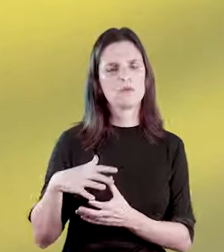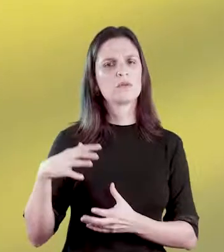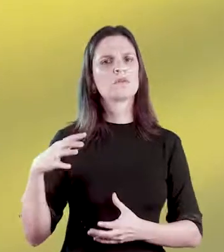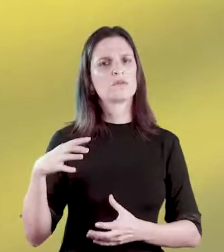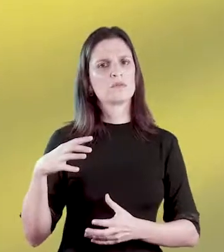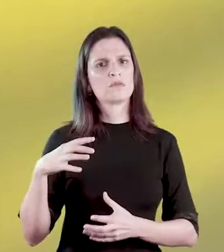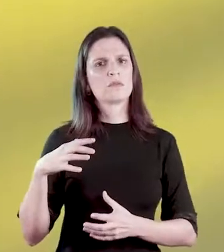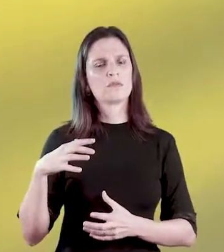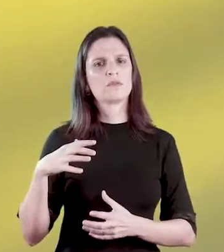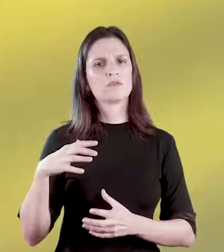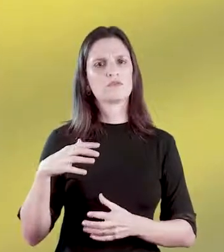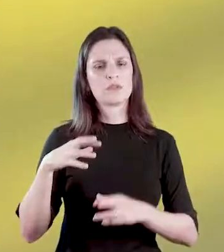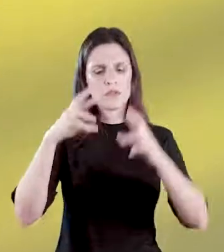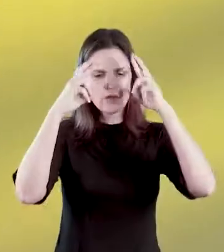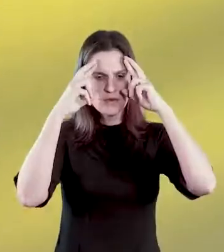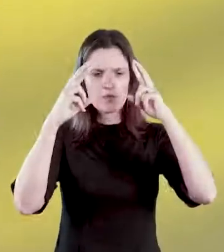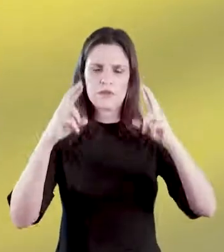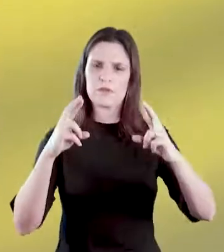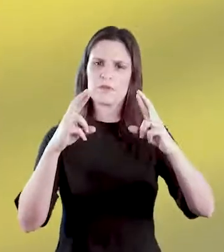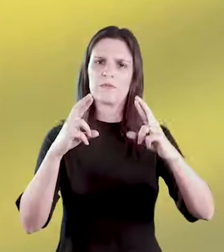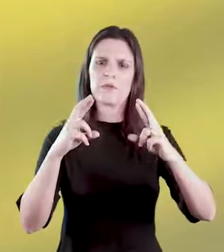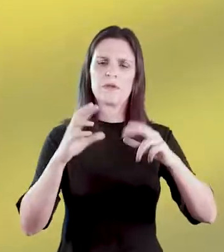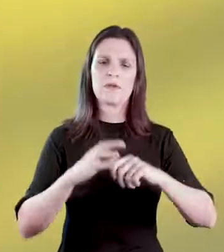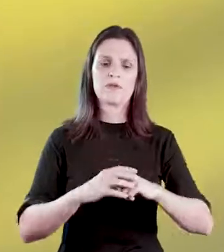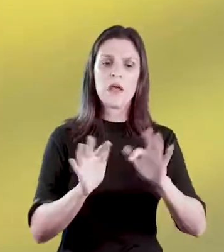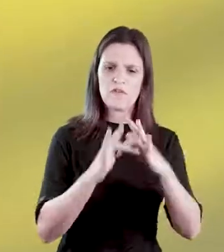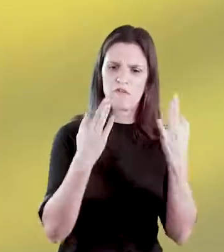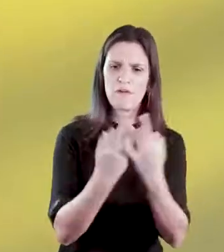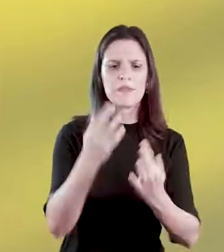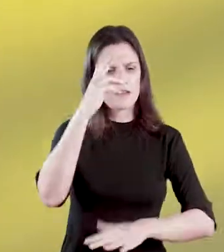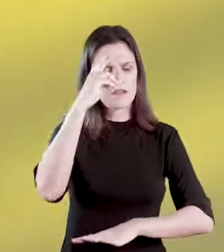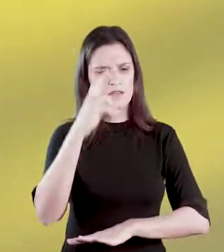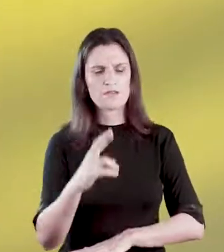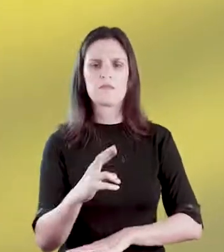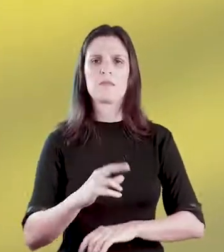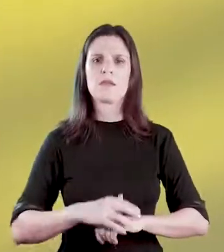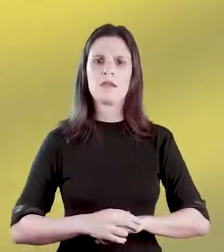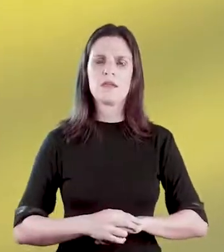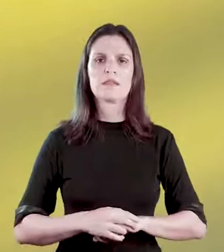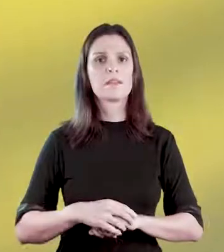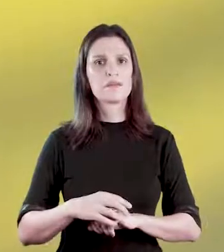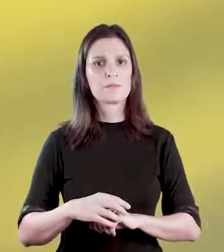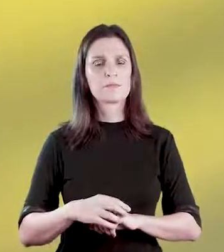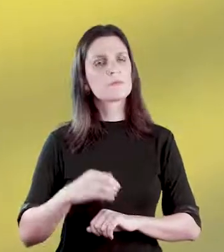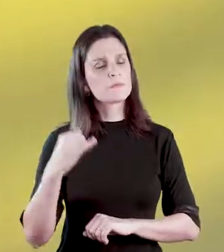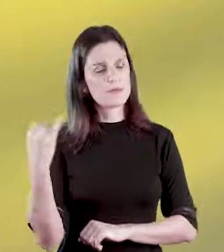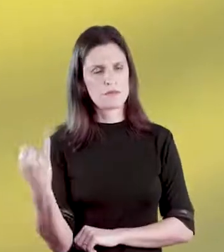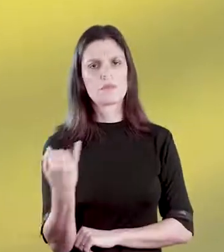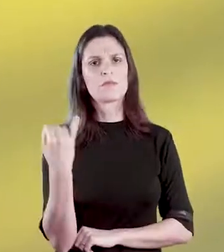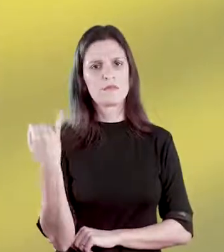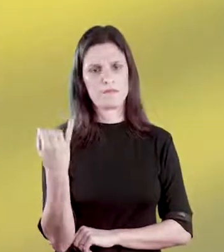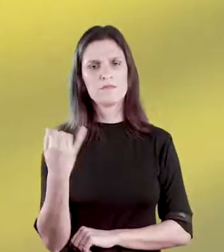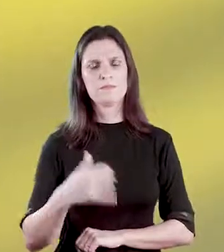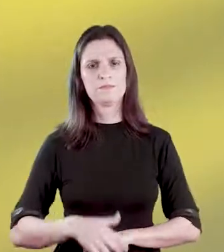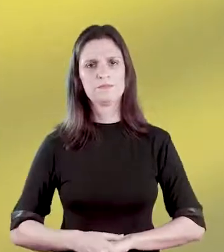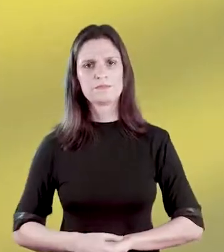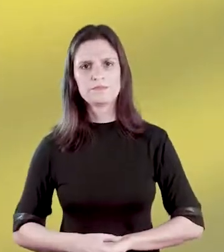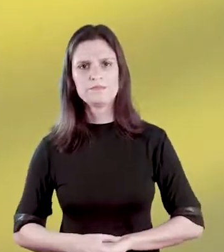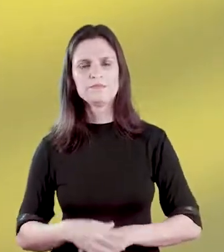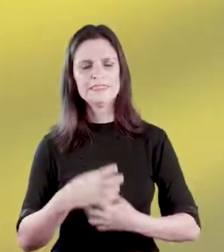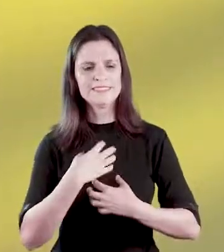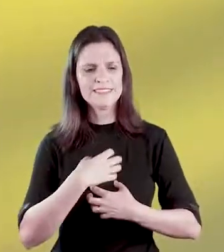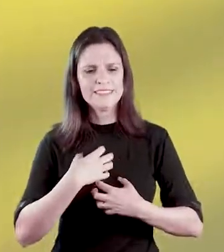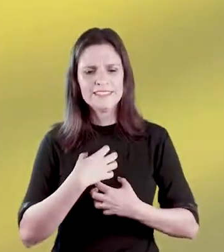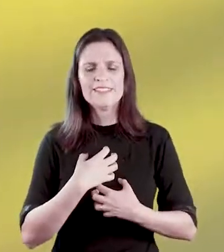maior ele tem pela família e se não respeitar eu a gente enquadra porque tem que ser por aí e tá me